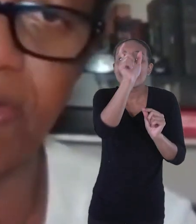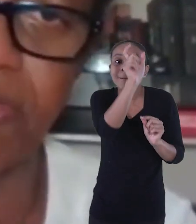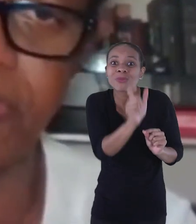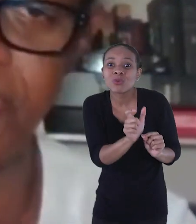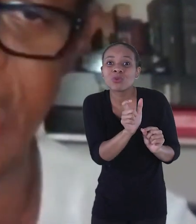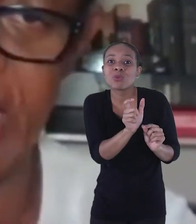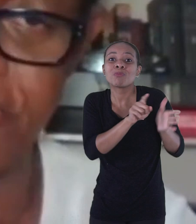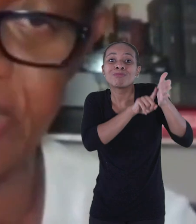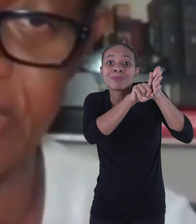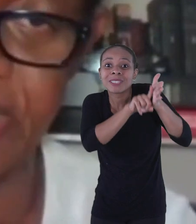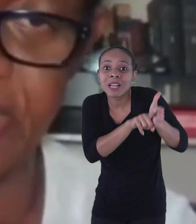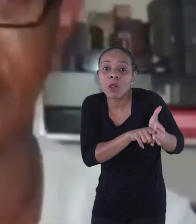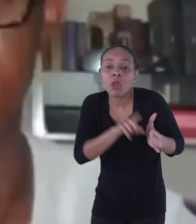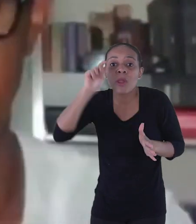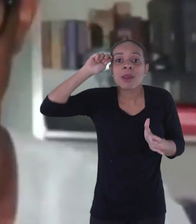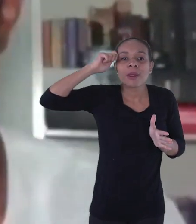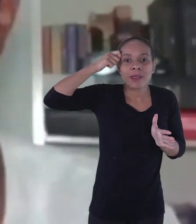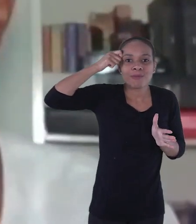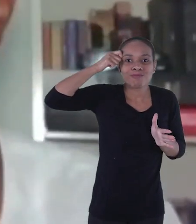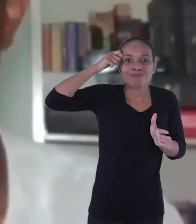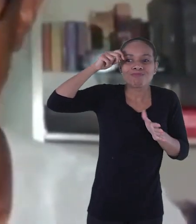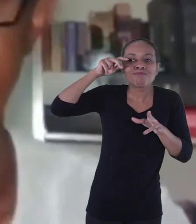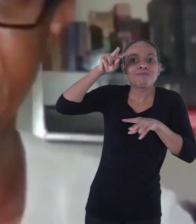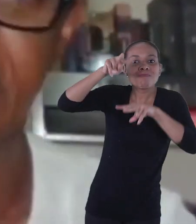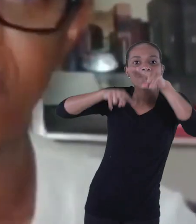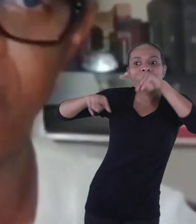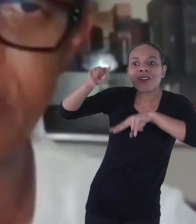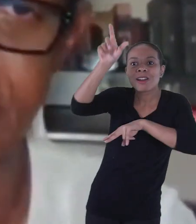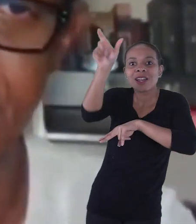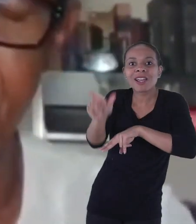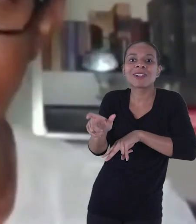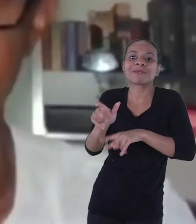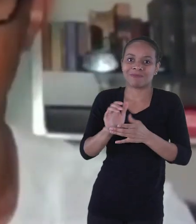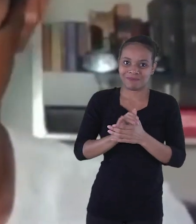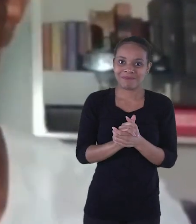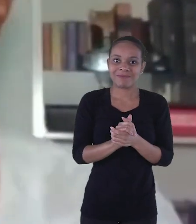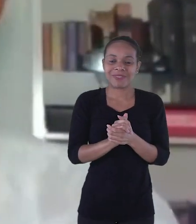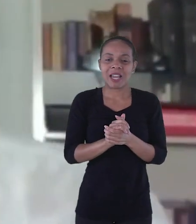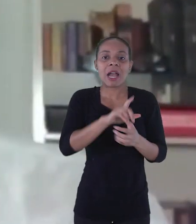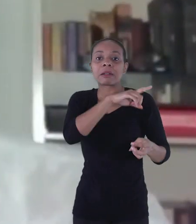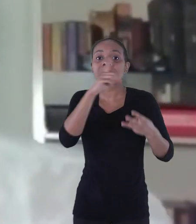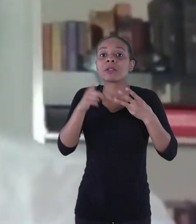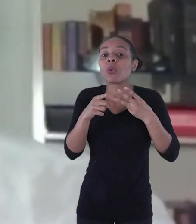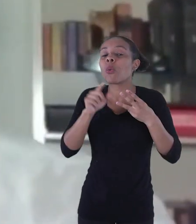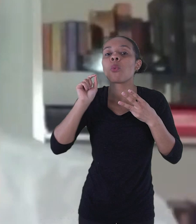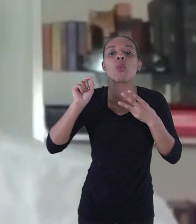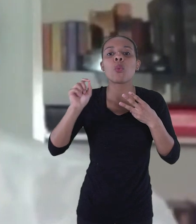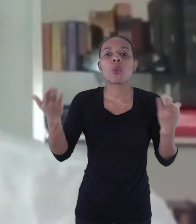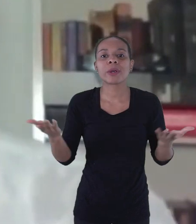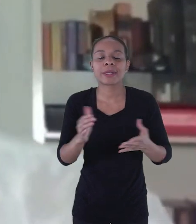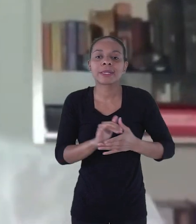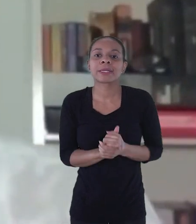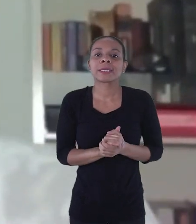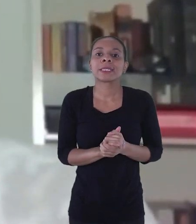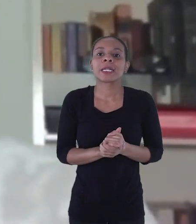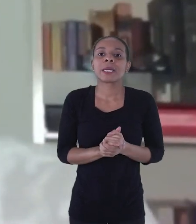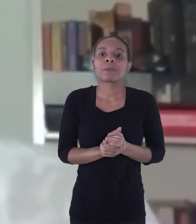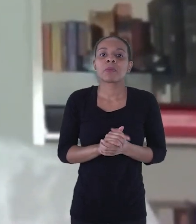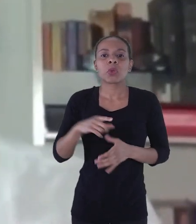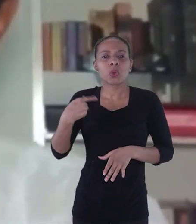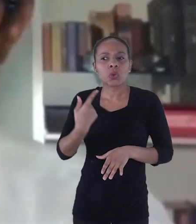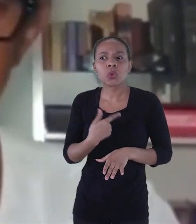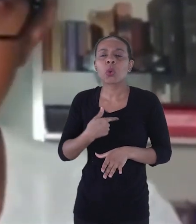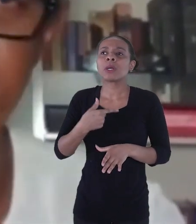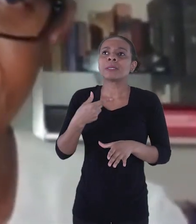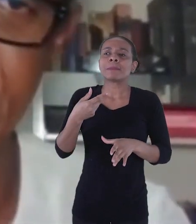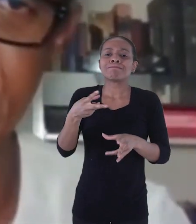nos diálogos, nos gestos da Carolina e tudo mais. A terceira coisa foi o